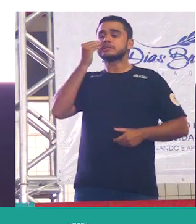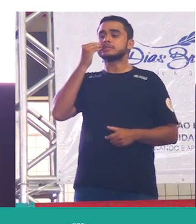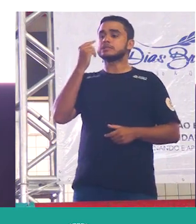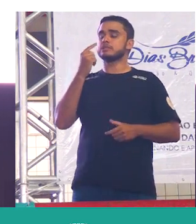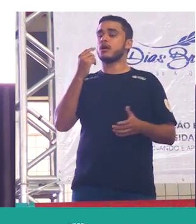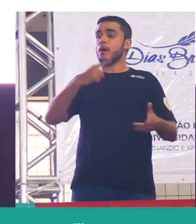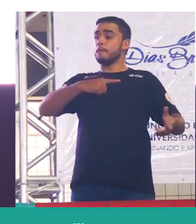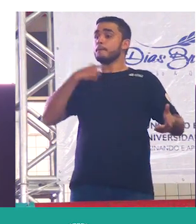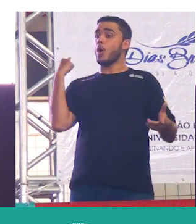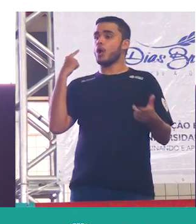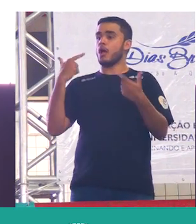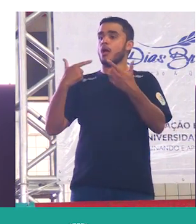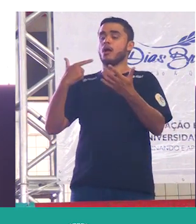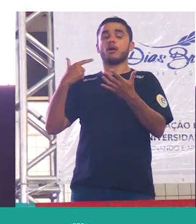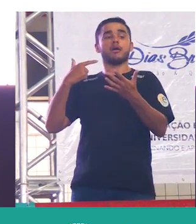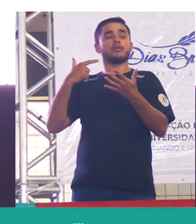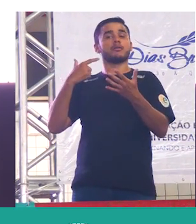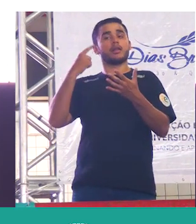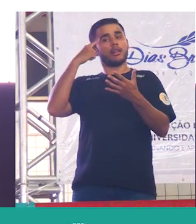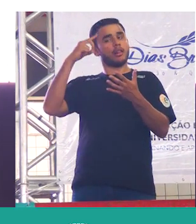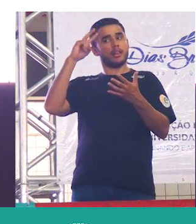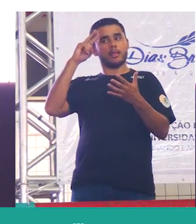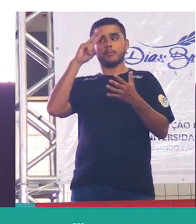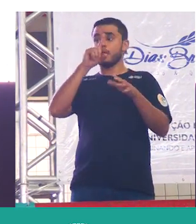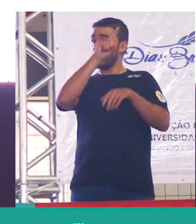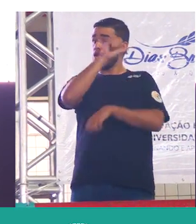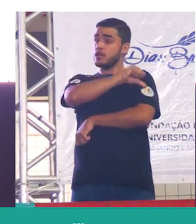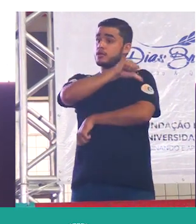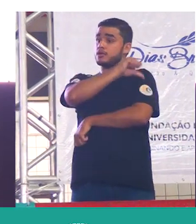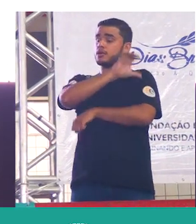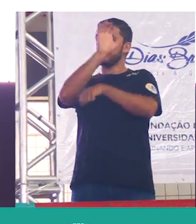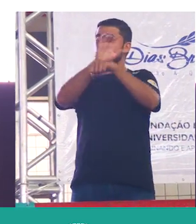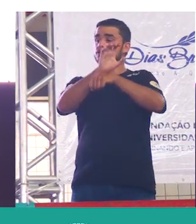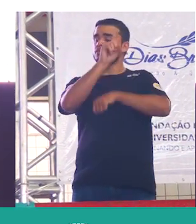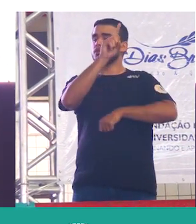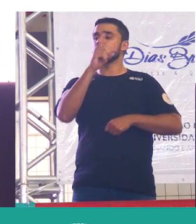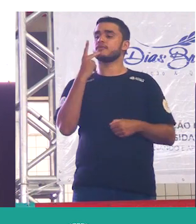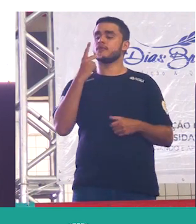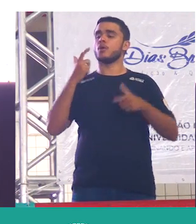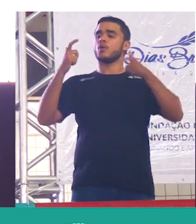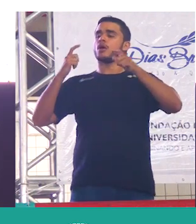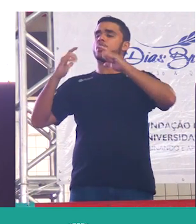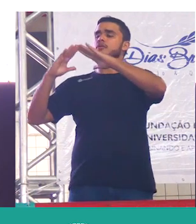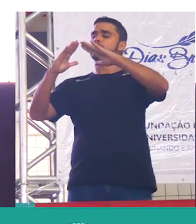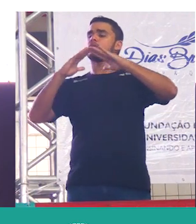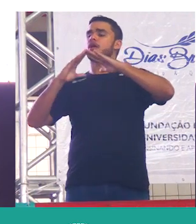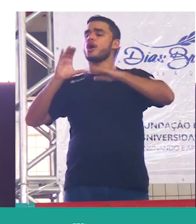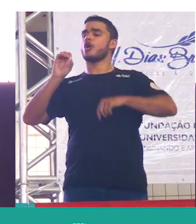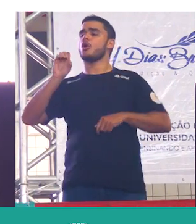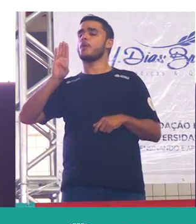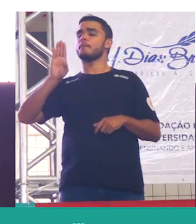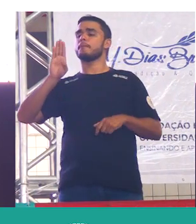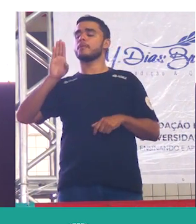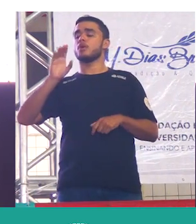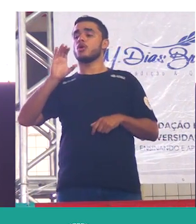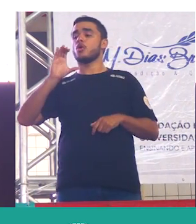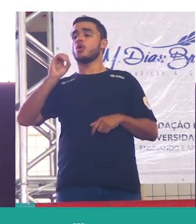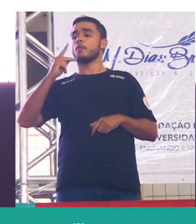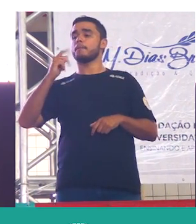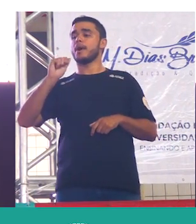Naquela época, a capital do Brasil era o Rio de Janeiro. E no bairro de Copacabana, há uma rua